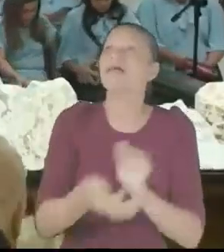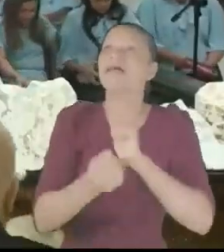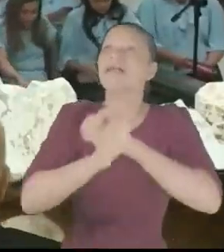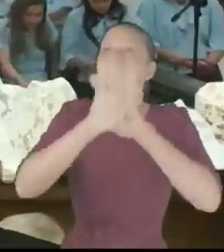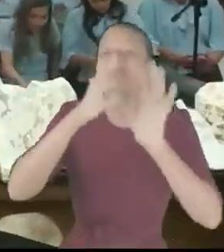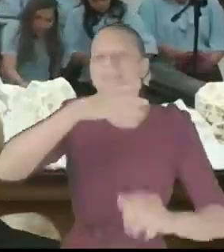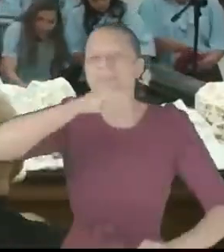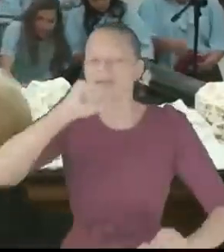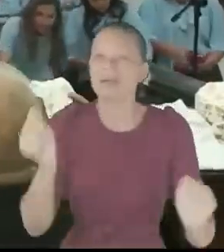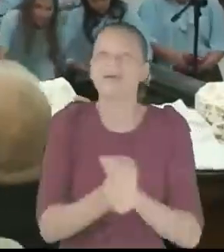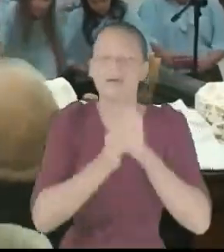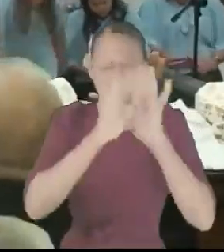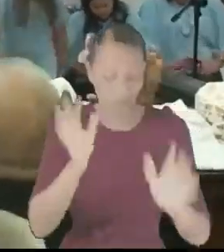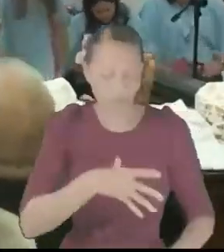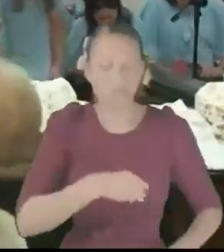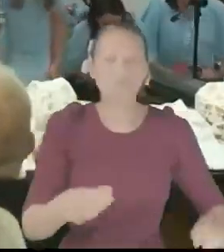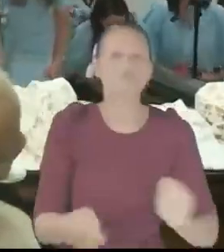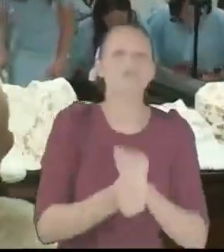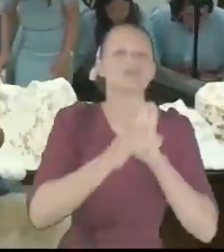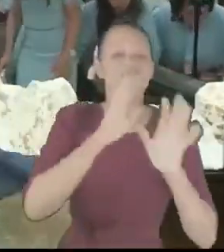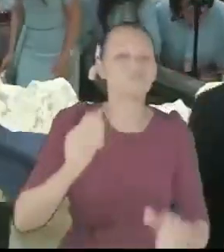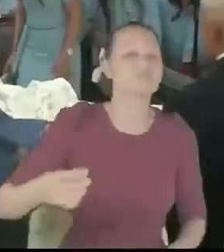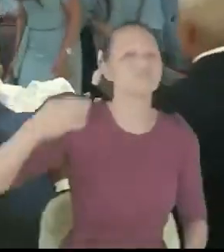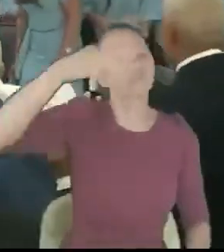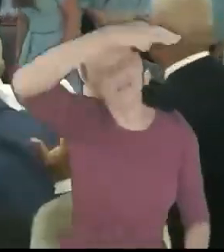Pai, outro.